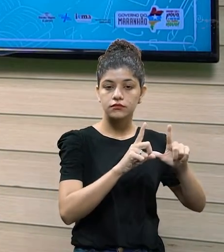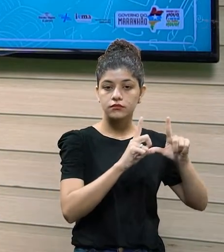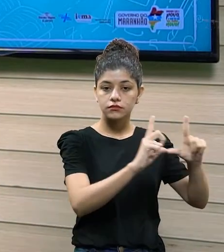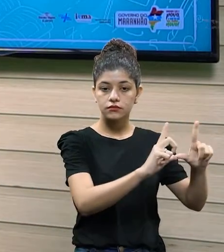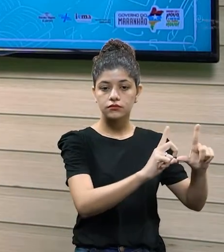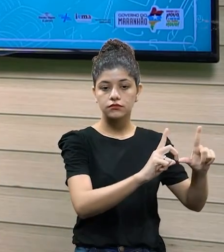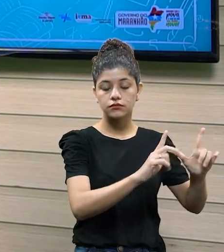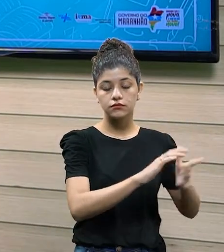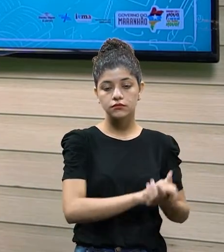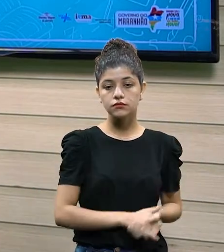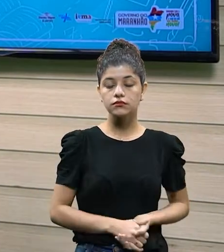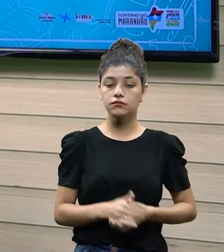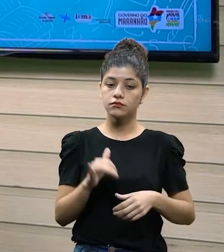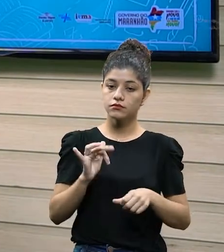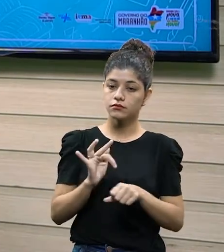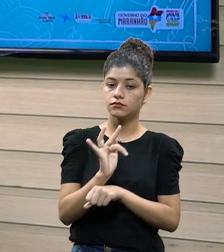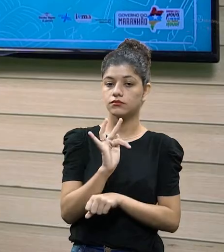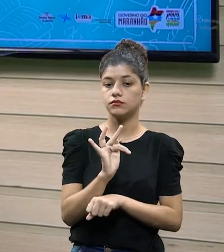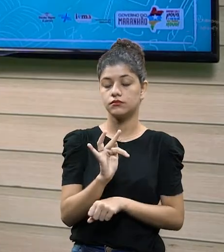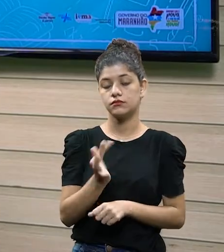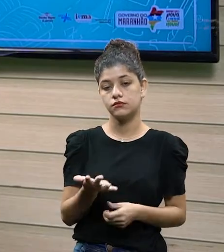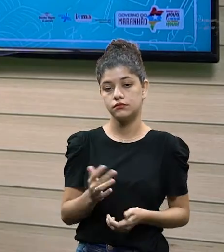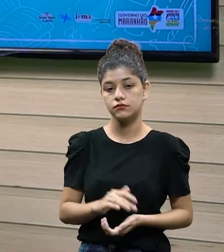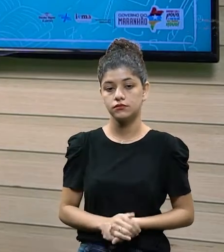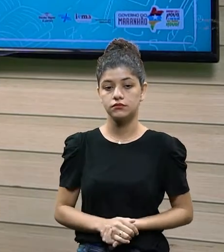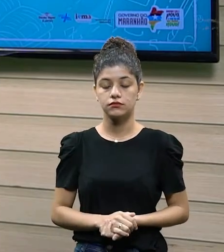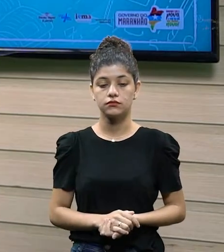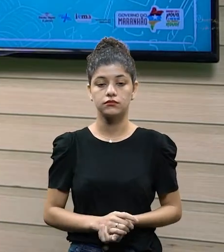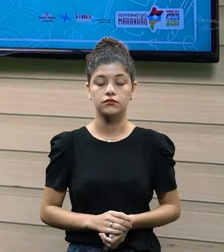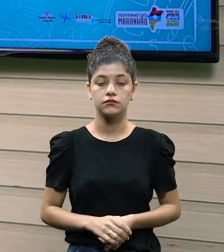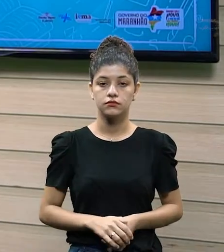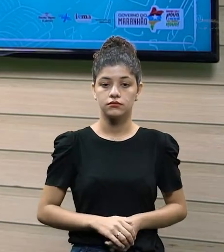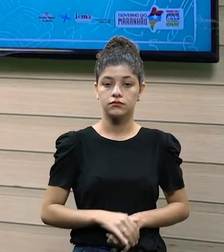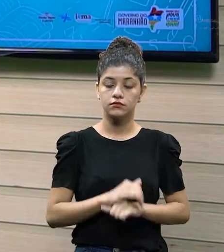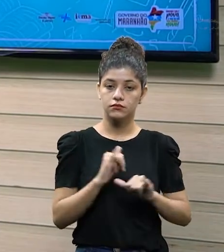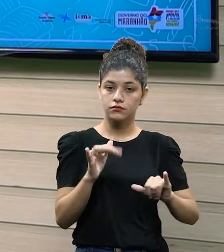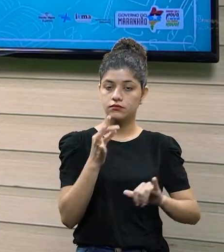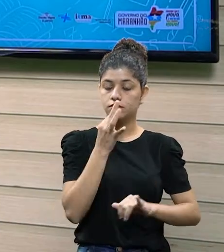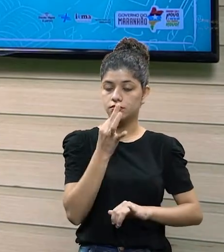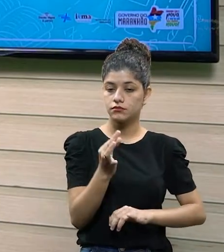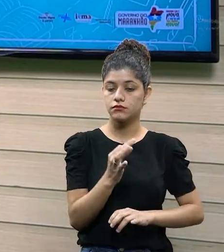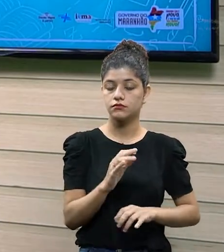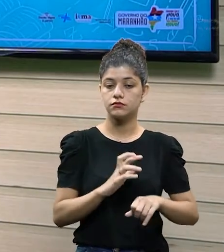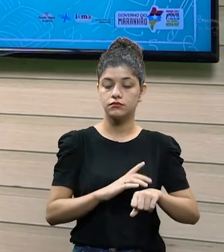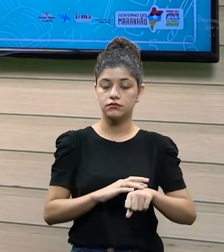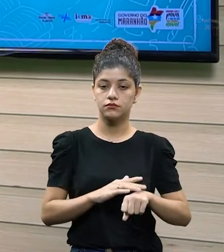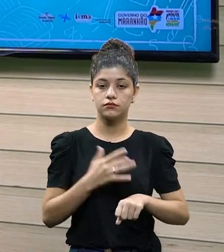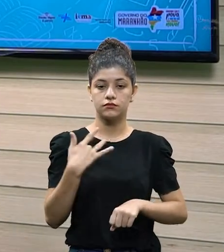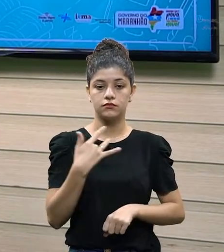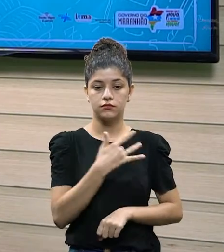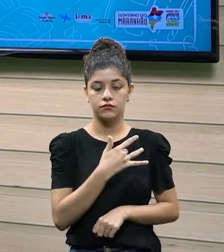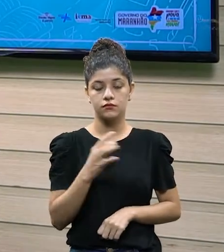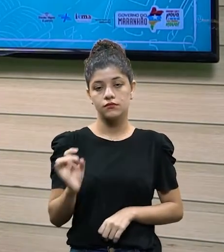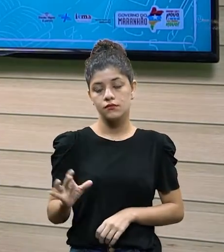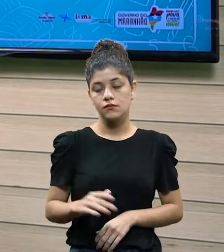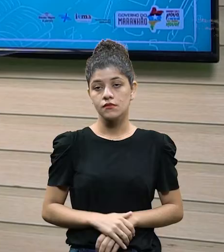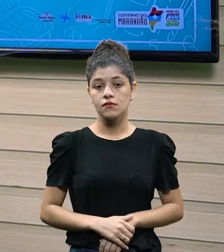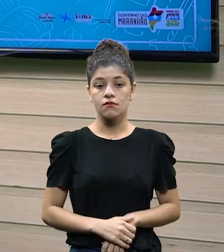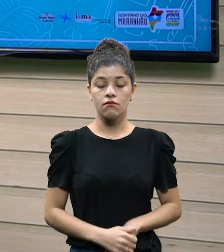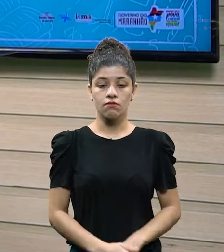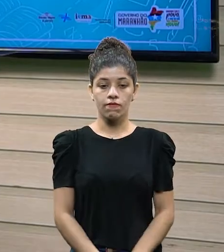justifica uma ausência, justifica uma falta. Não somente o atestado médico, estou dando na questão do problema de saúde. A gente sabe que outros motivos